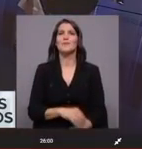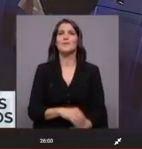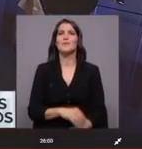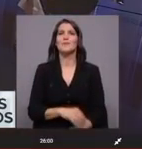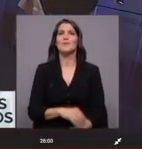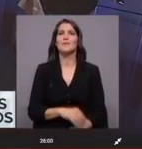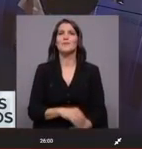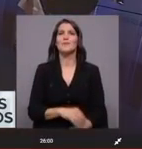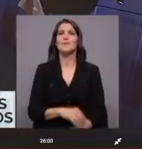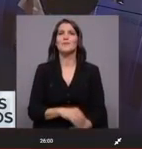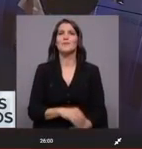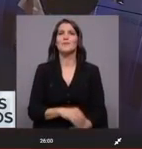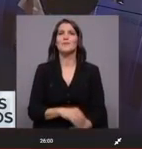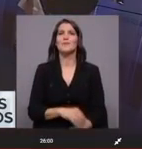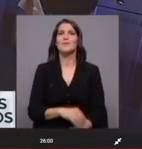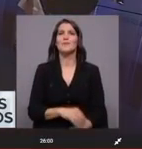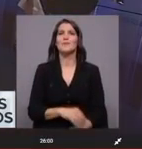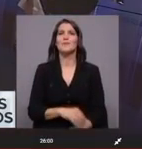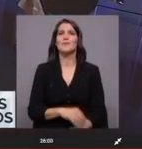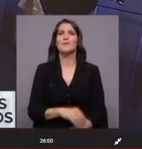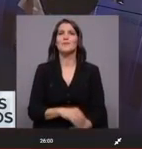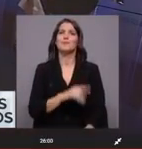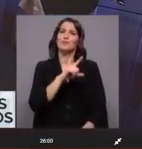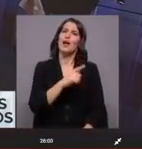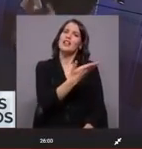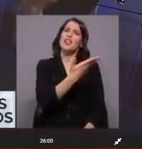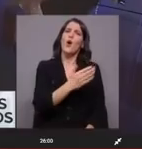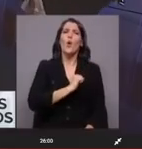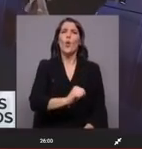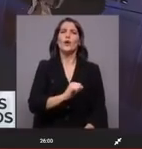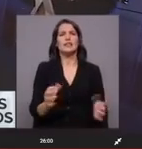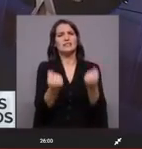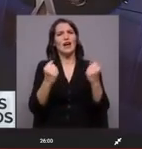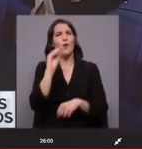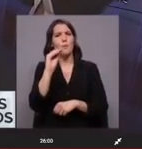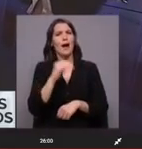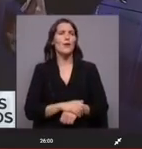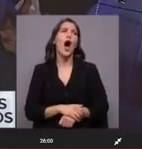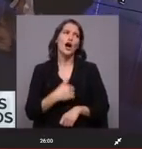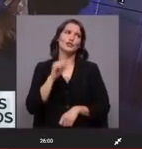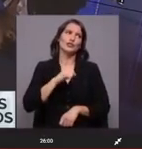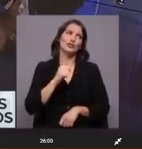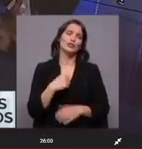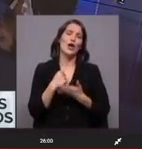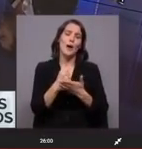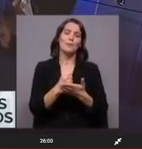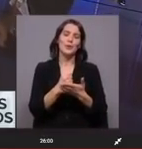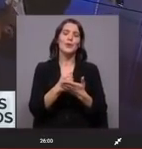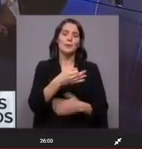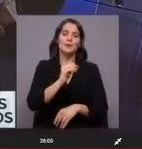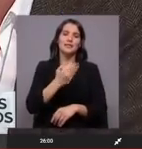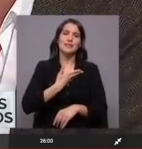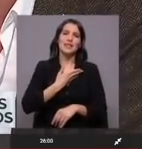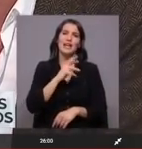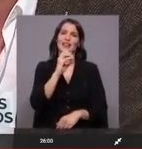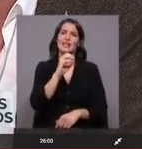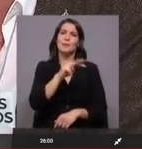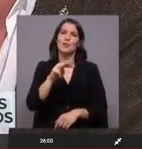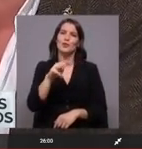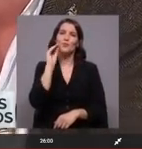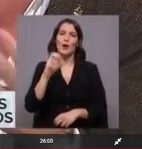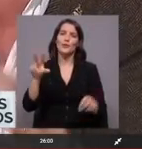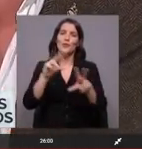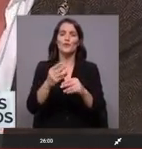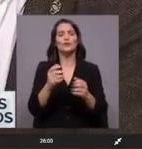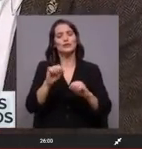fazem pergunta e depois responde pelo candidato me deixando deixar um homem falar aqui estamos lado a parte Lisa provar com as serpentes mesmo novo a gente